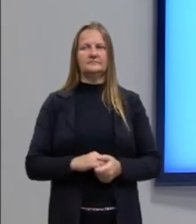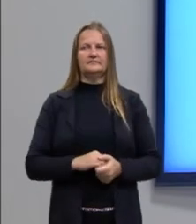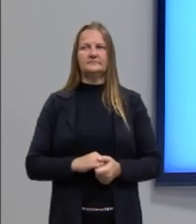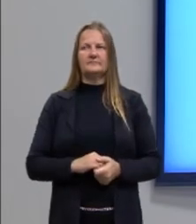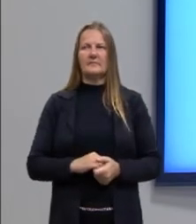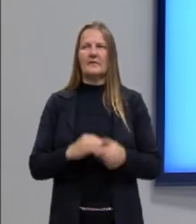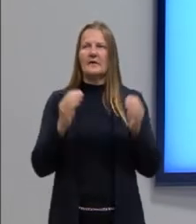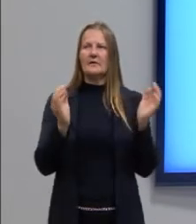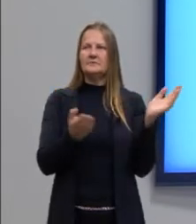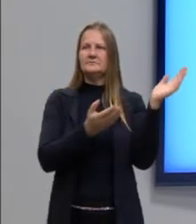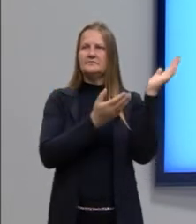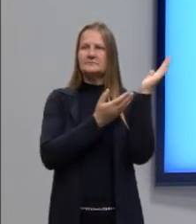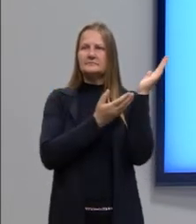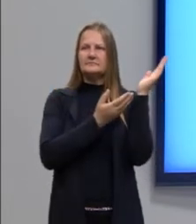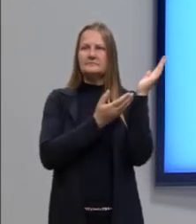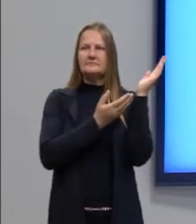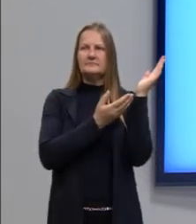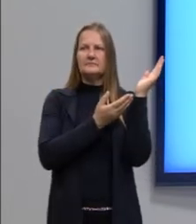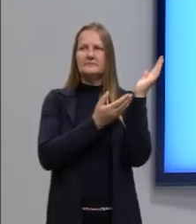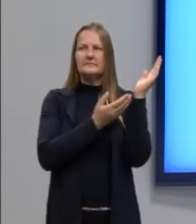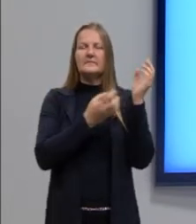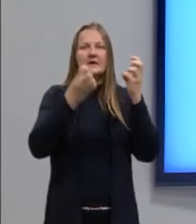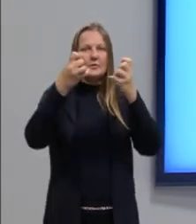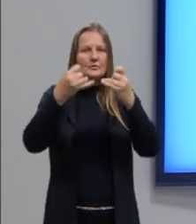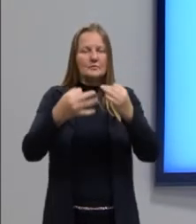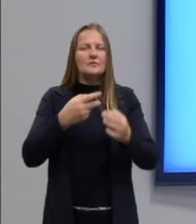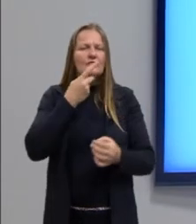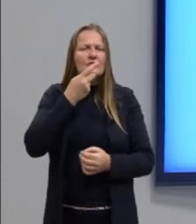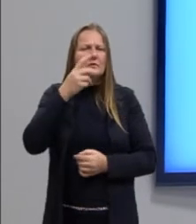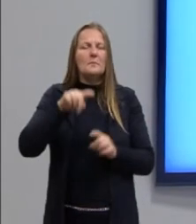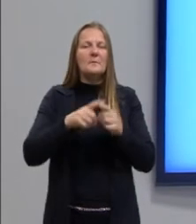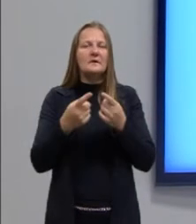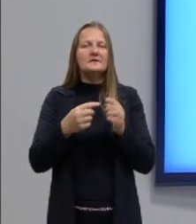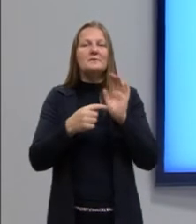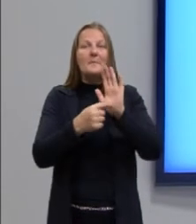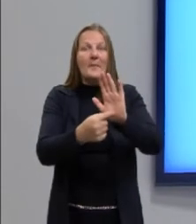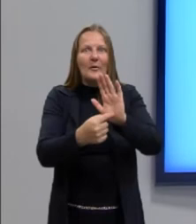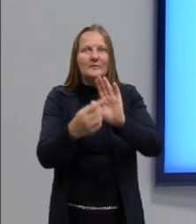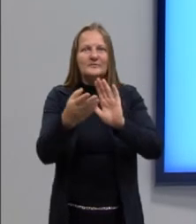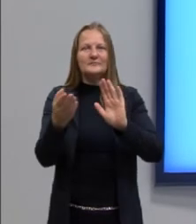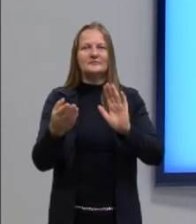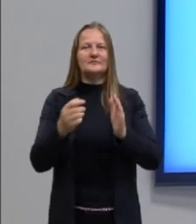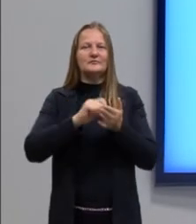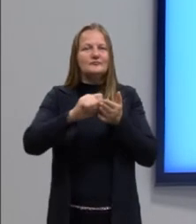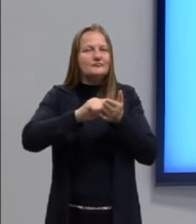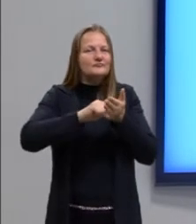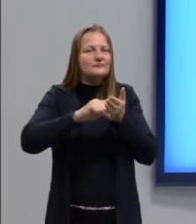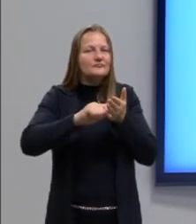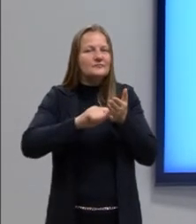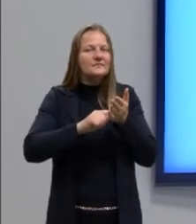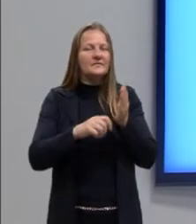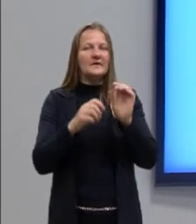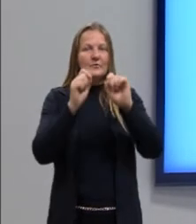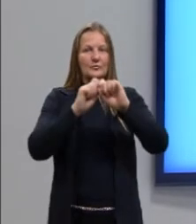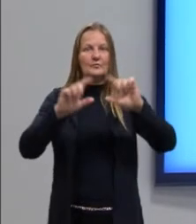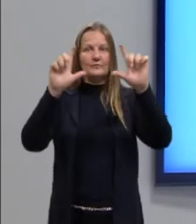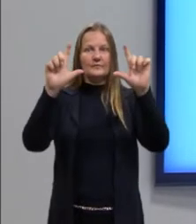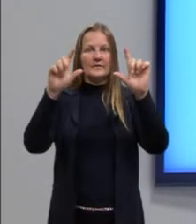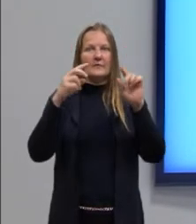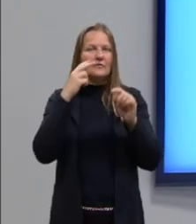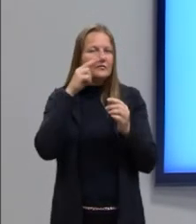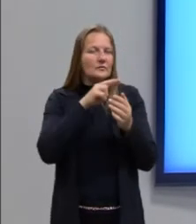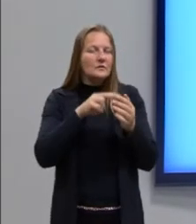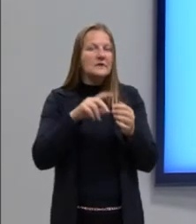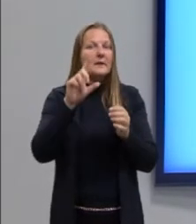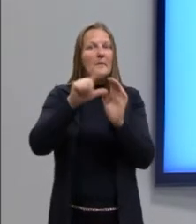claro né porque eu falo para vocês na explicação mas eu procuro sempre colocar anotadinho na nossa tela para